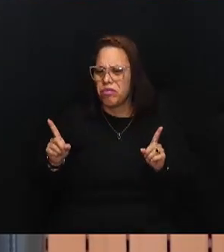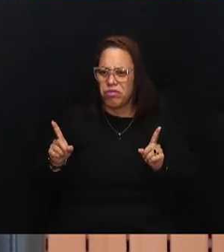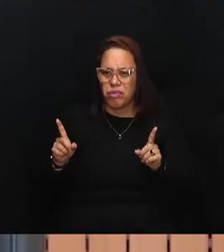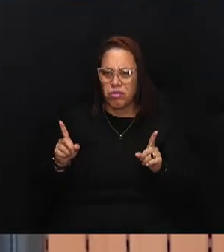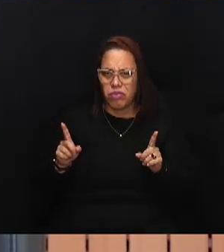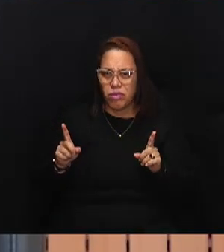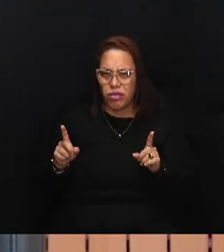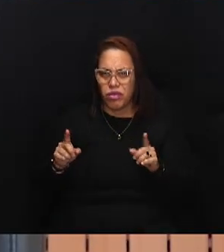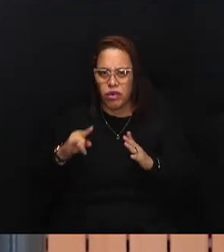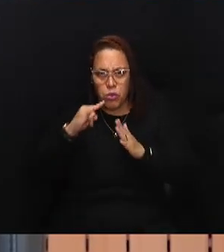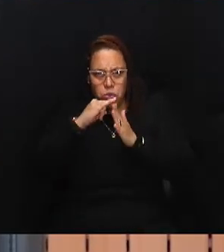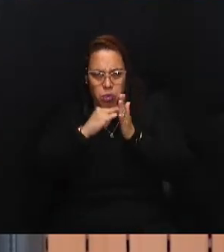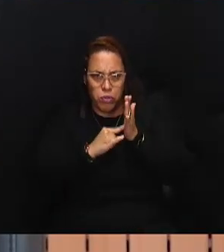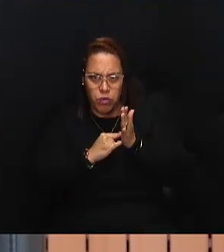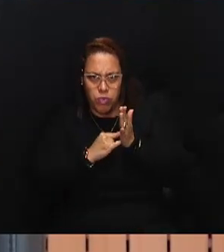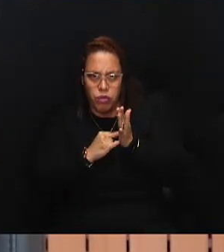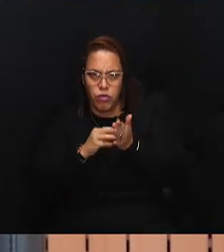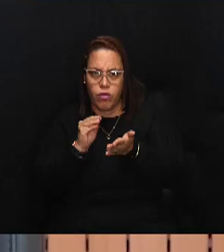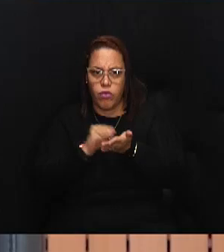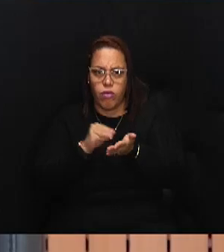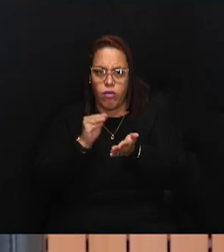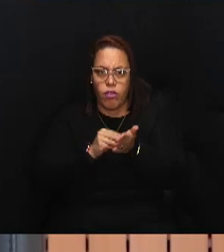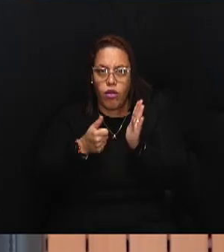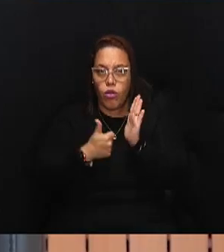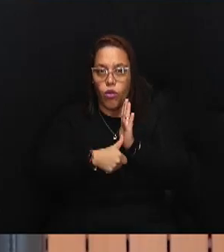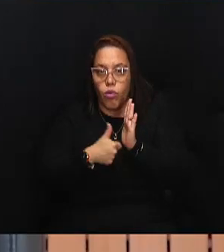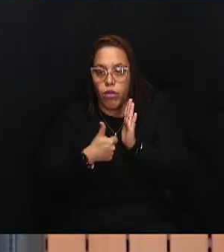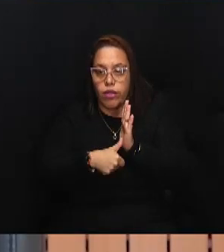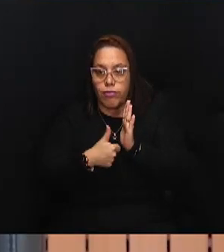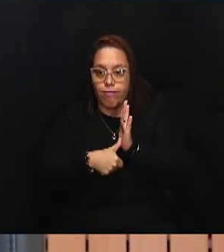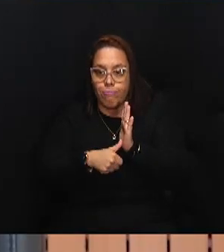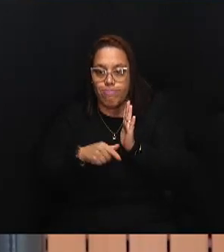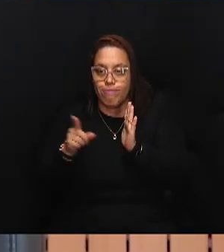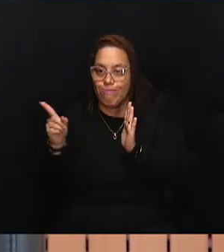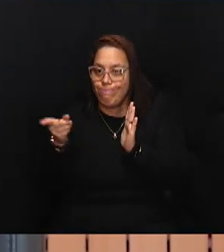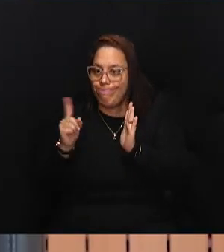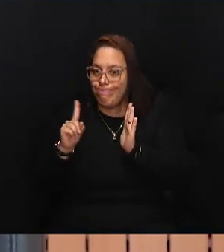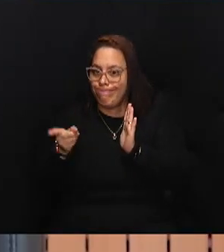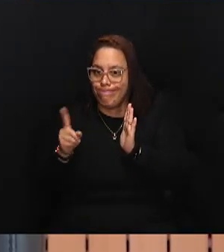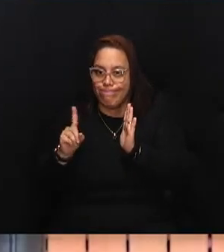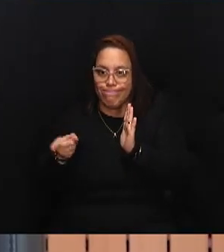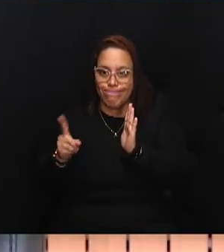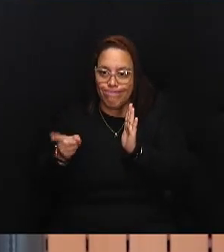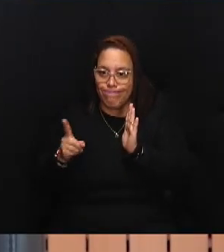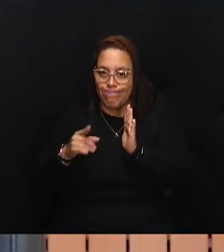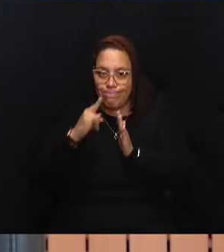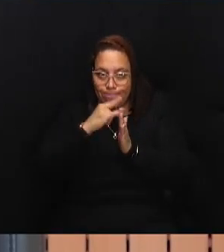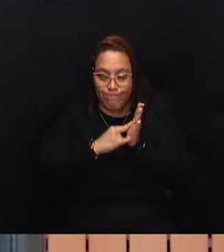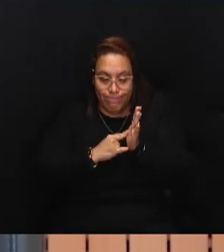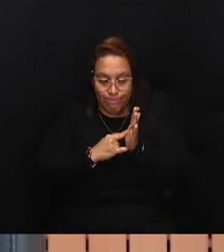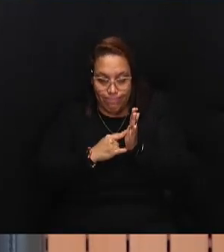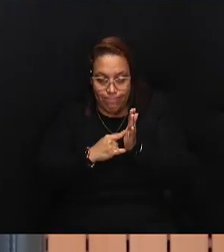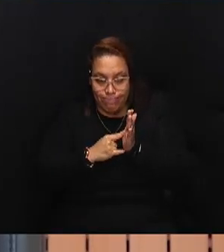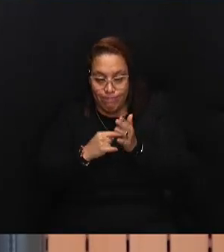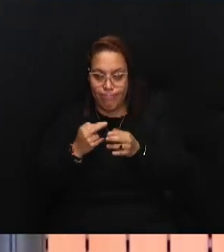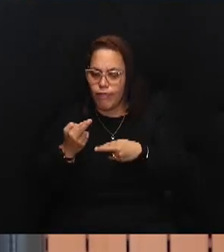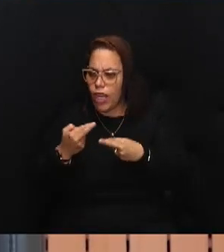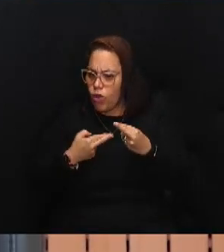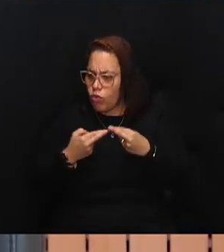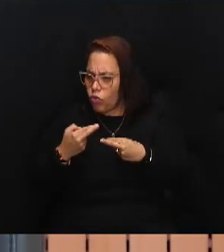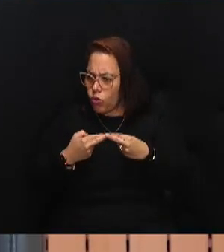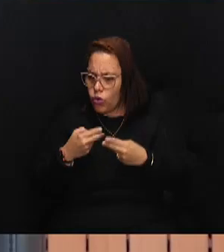questão burocrática, o que está faltando é documentação. E não, quando a vigilância